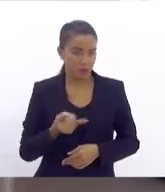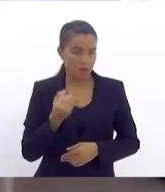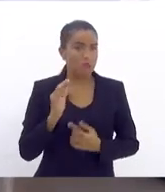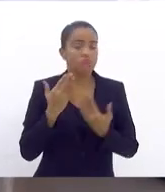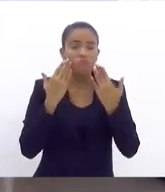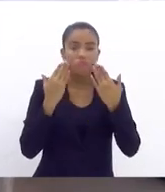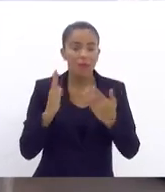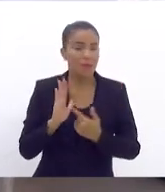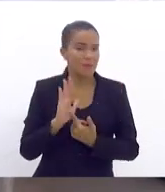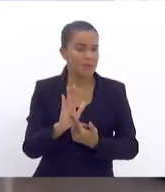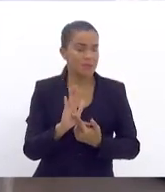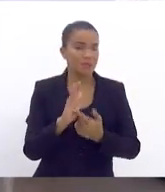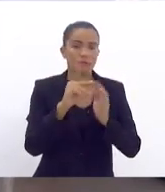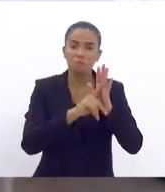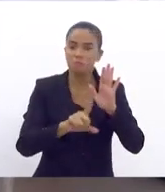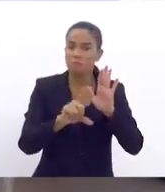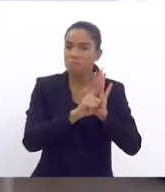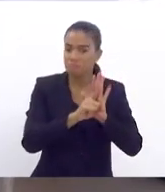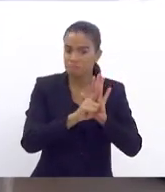apresente um projeto de lei